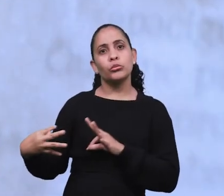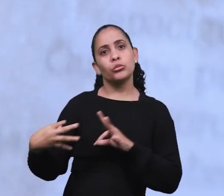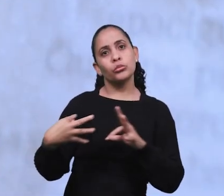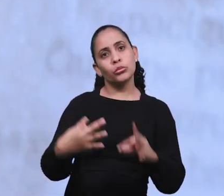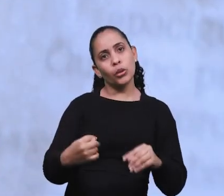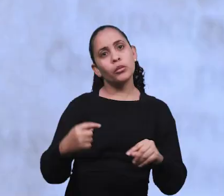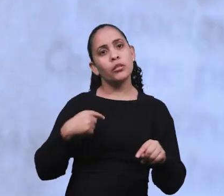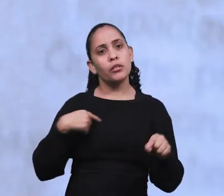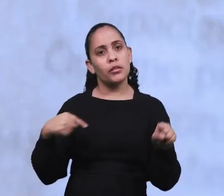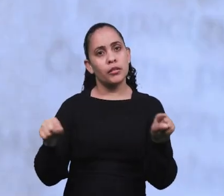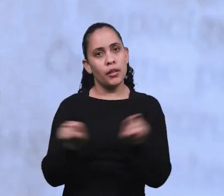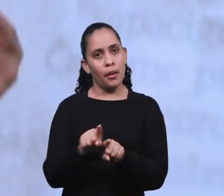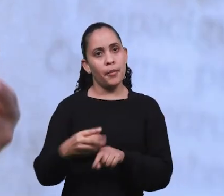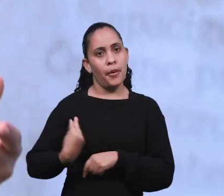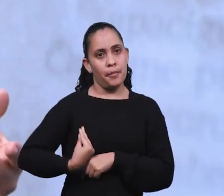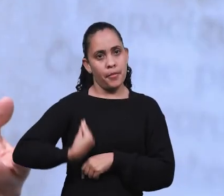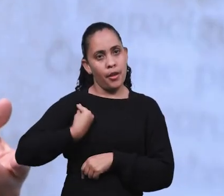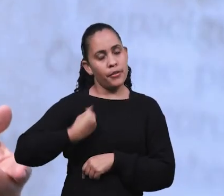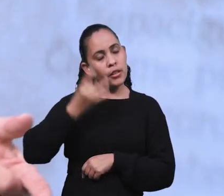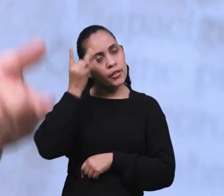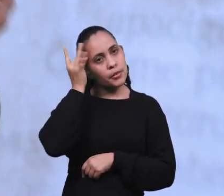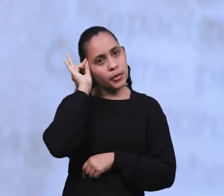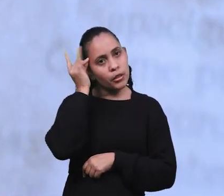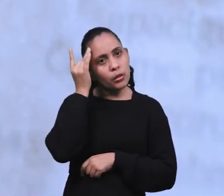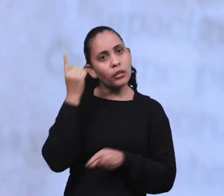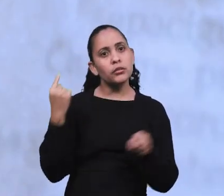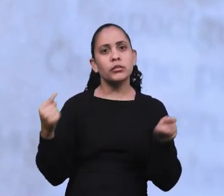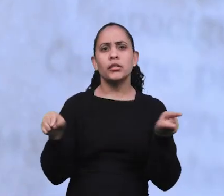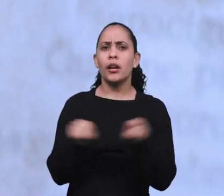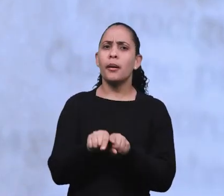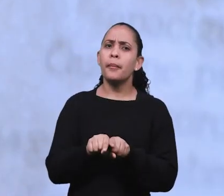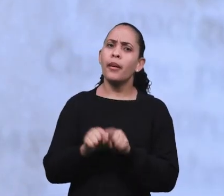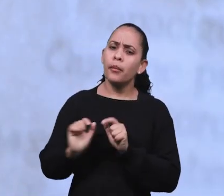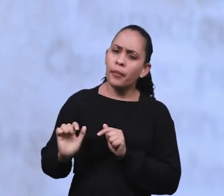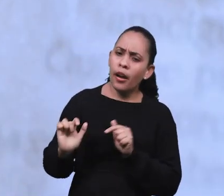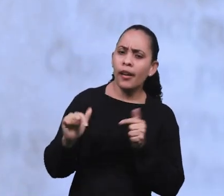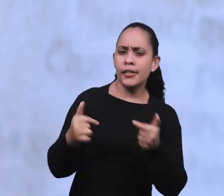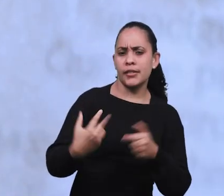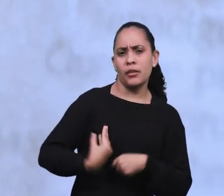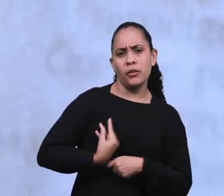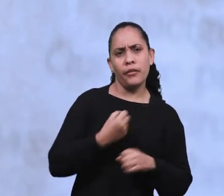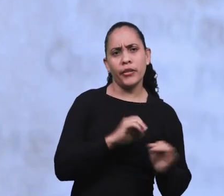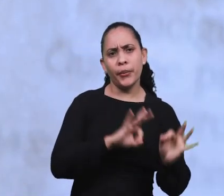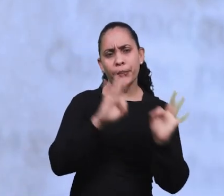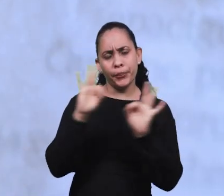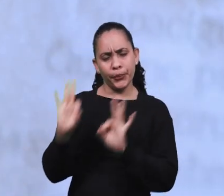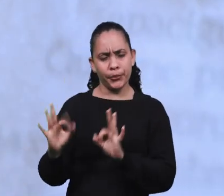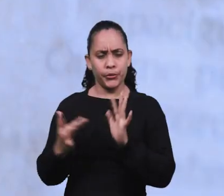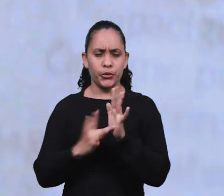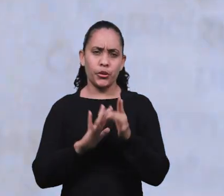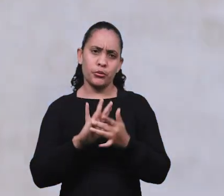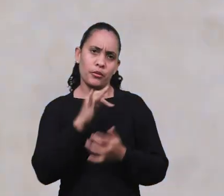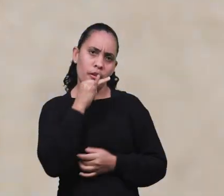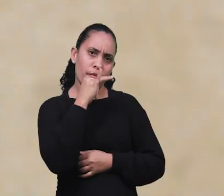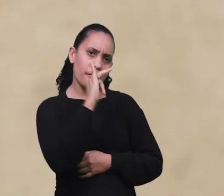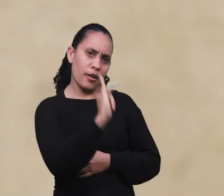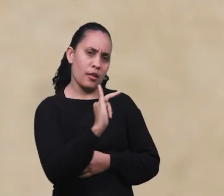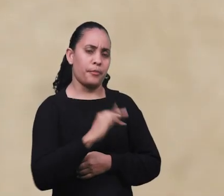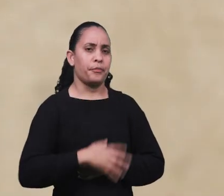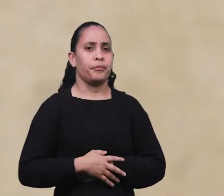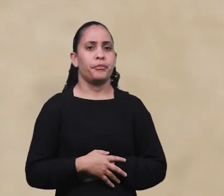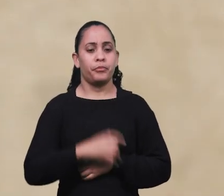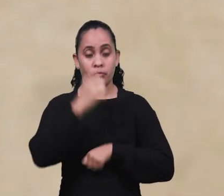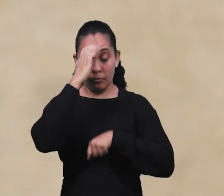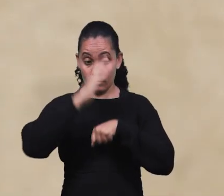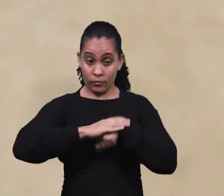se serve para a vida espiritual, por que não aplicar também na vida secular? Jesus diz assim: pois qual